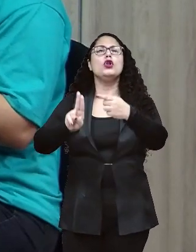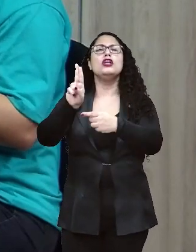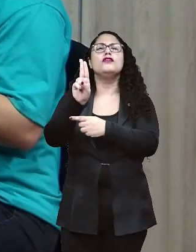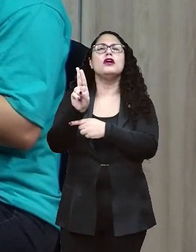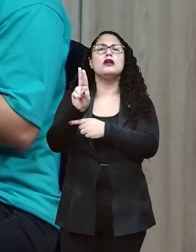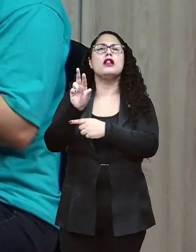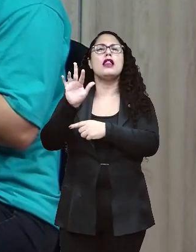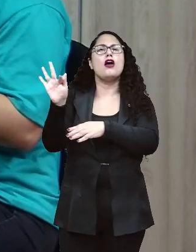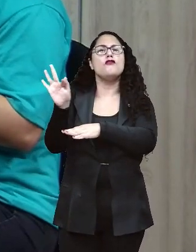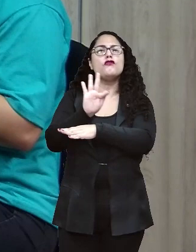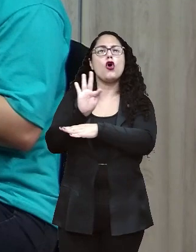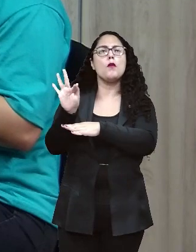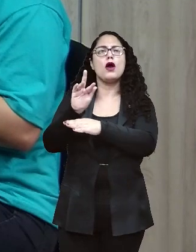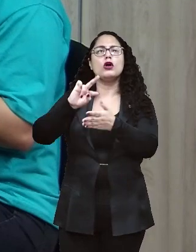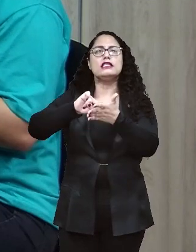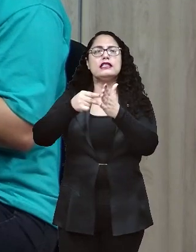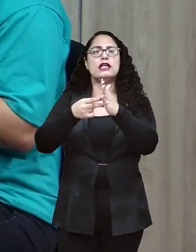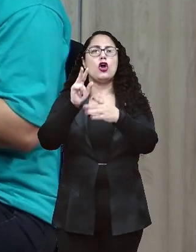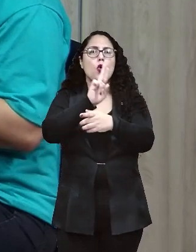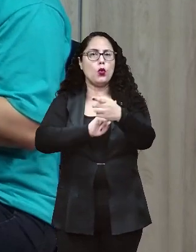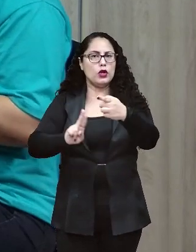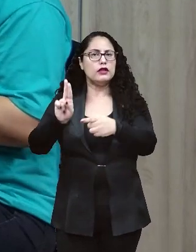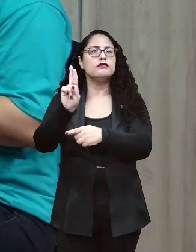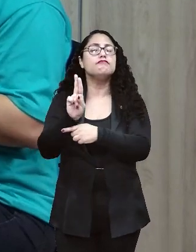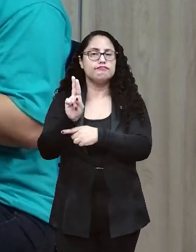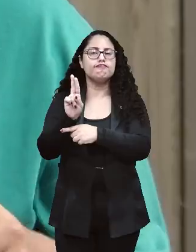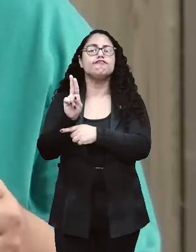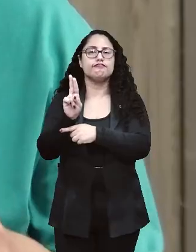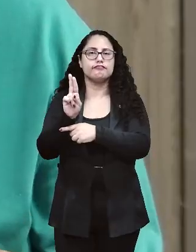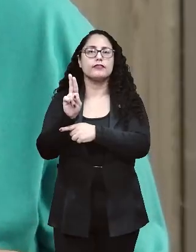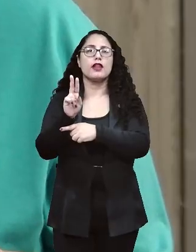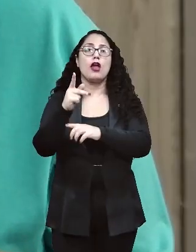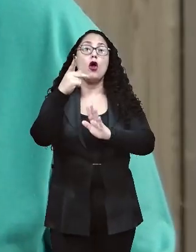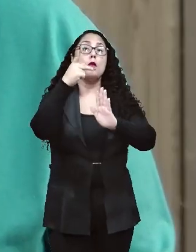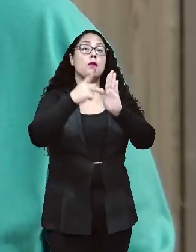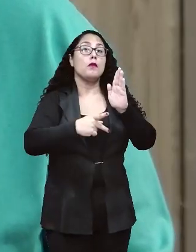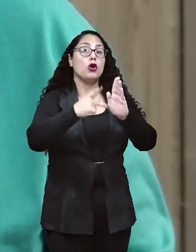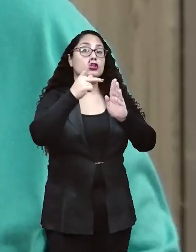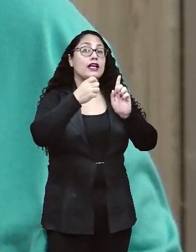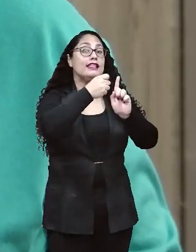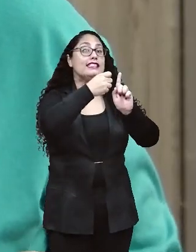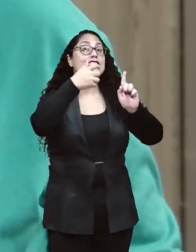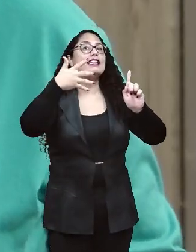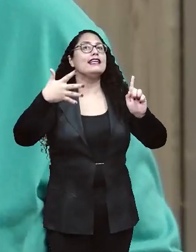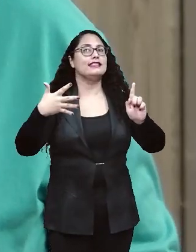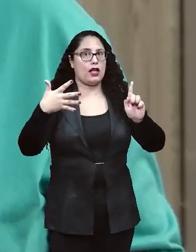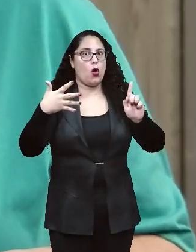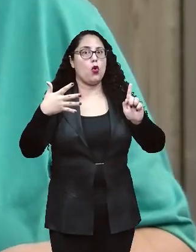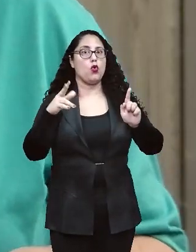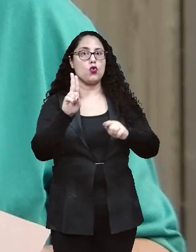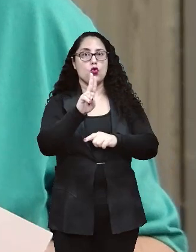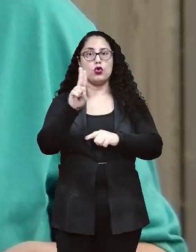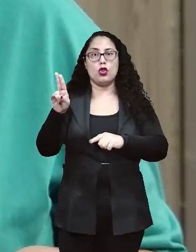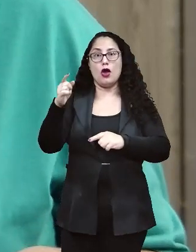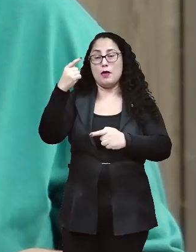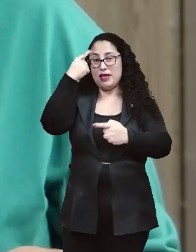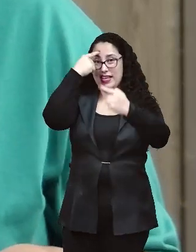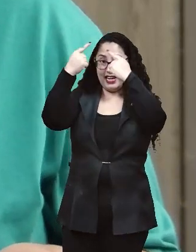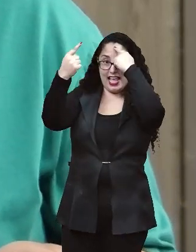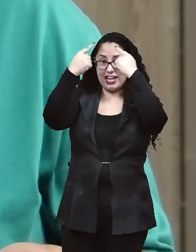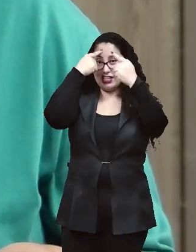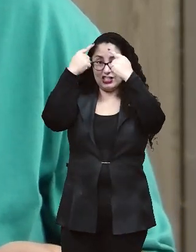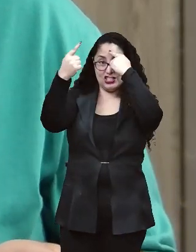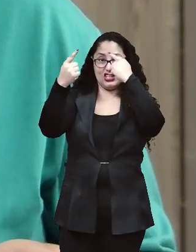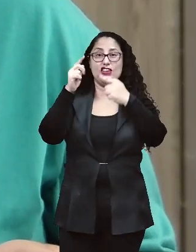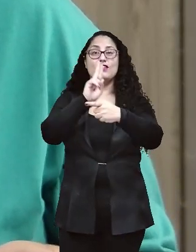nome formal do que significa universidade, né? Isso, porque é um projeto de extensão. É um projeto de extensão. Isso. Com o nome criativo de